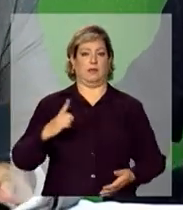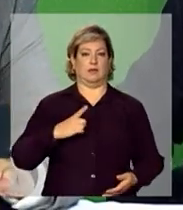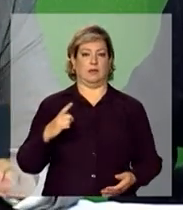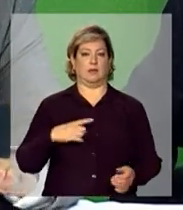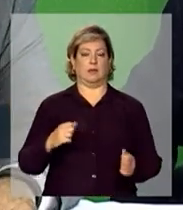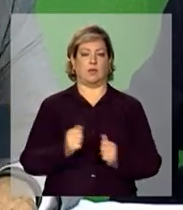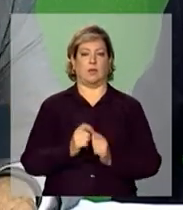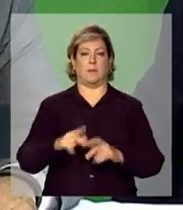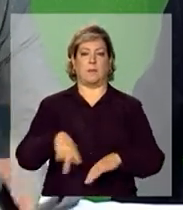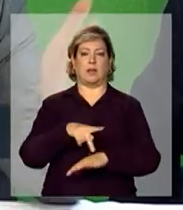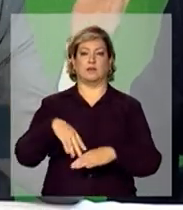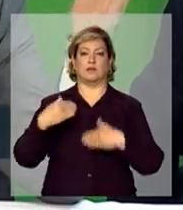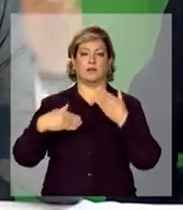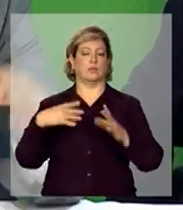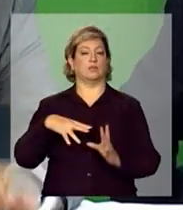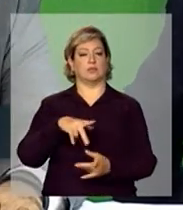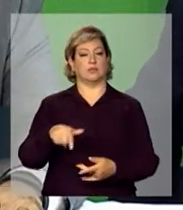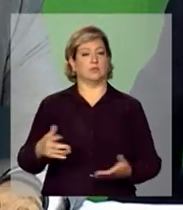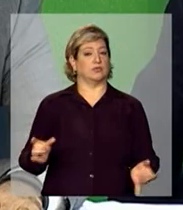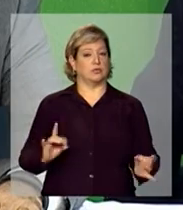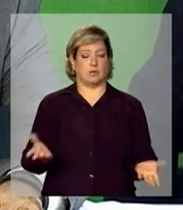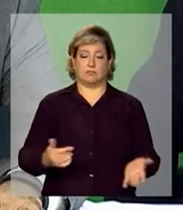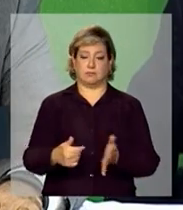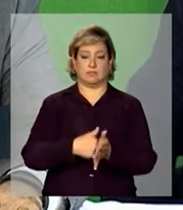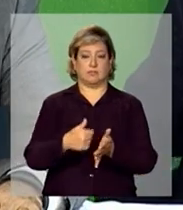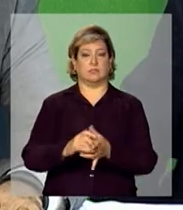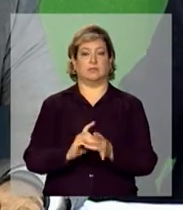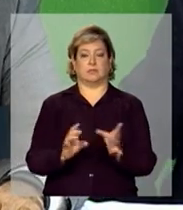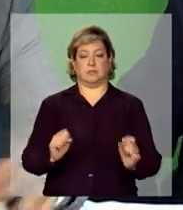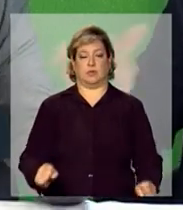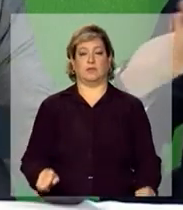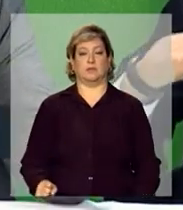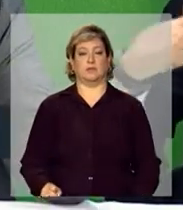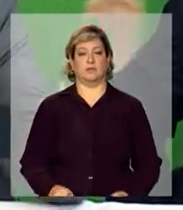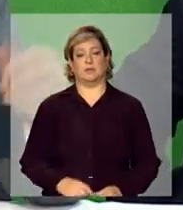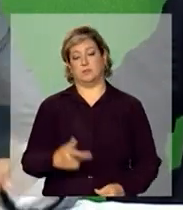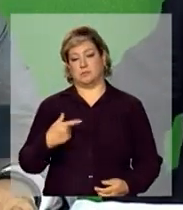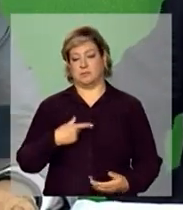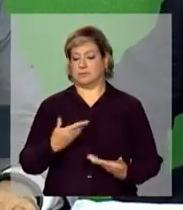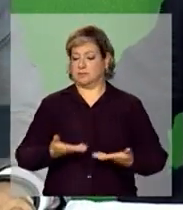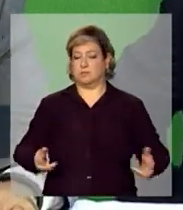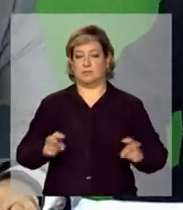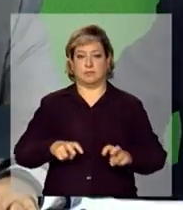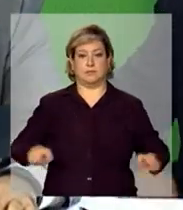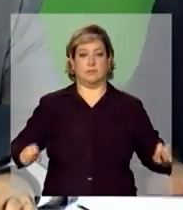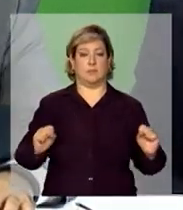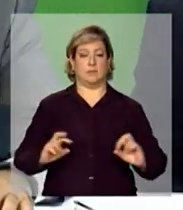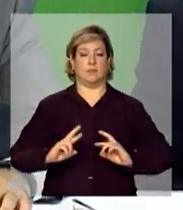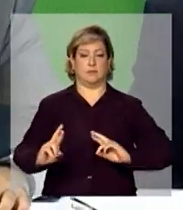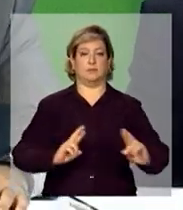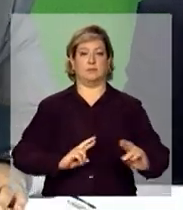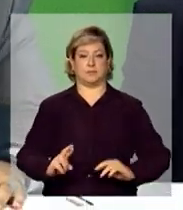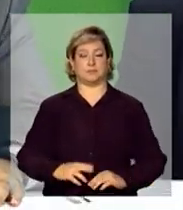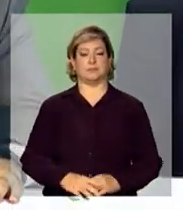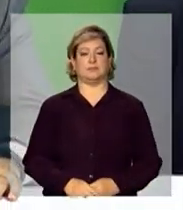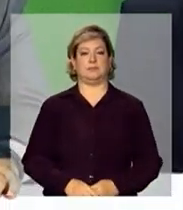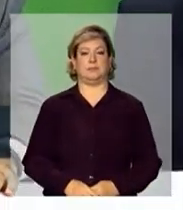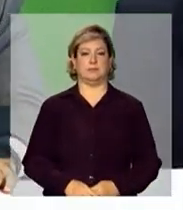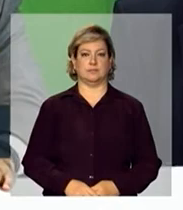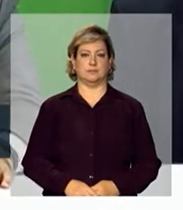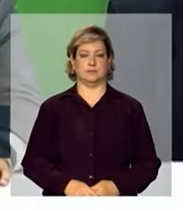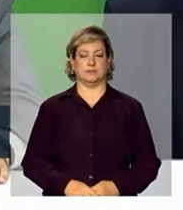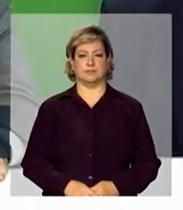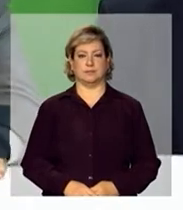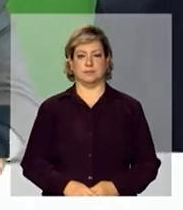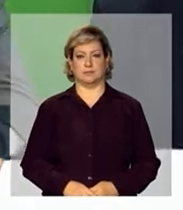o país desenvolvidos no mundo é isso aberto a pergunta de vocês ou eu os colegas de mesa poderão enfrentar as dúvidas